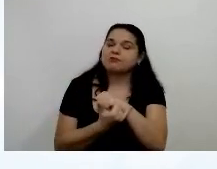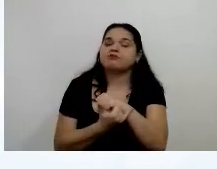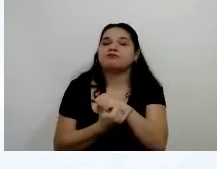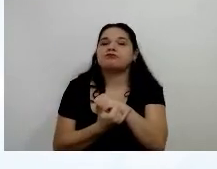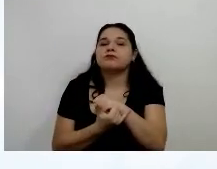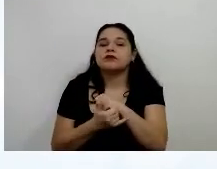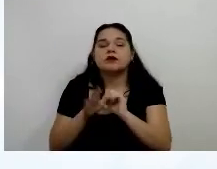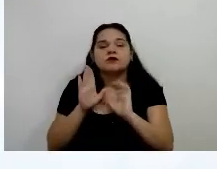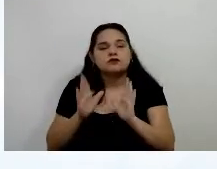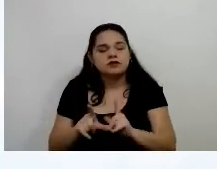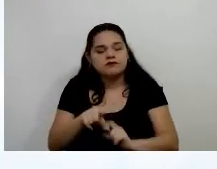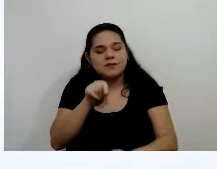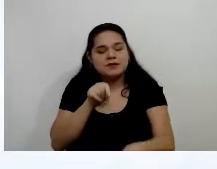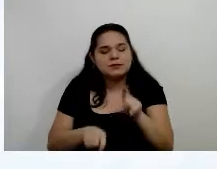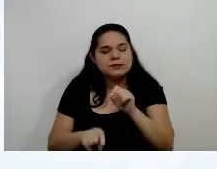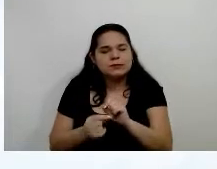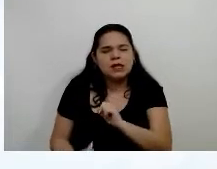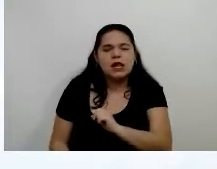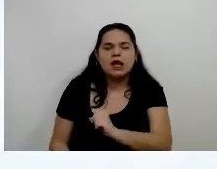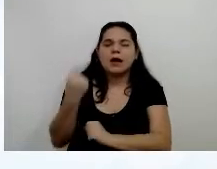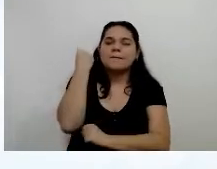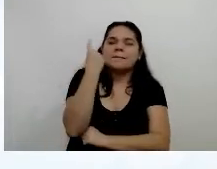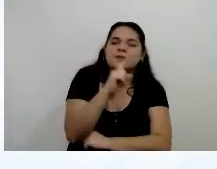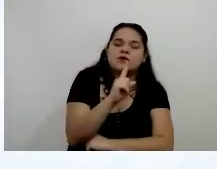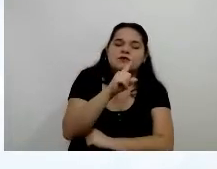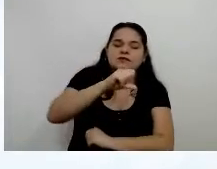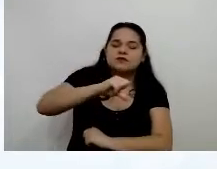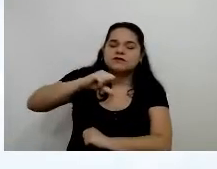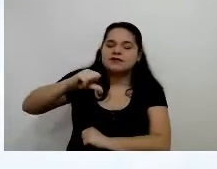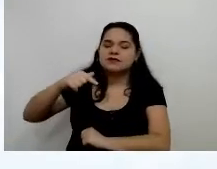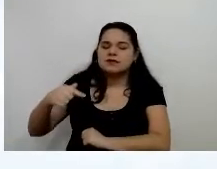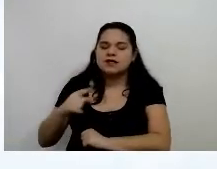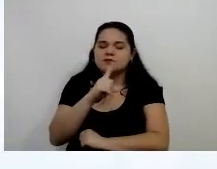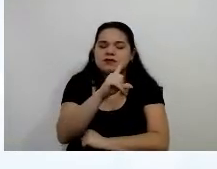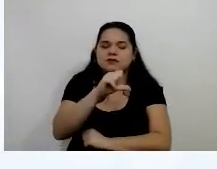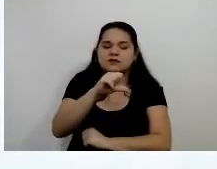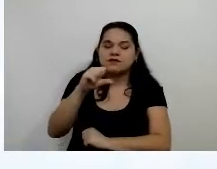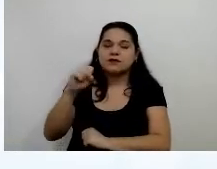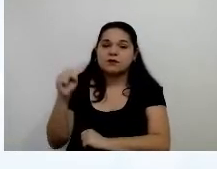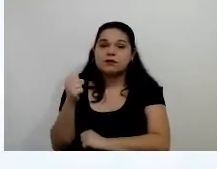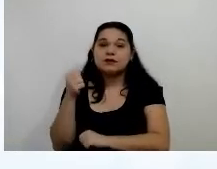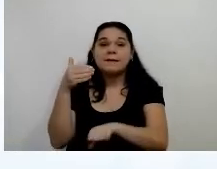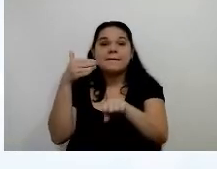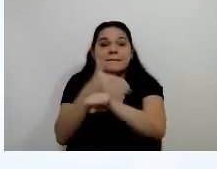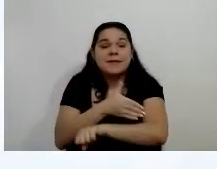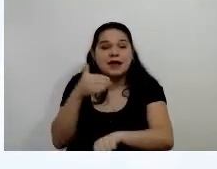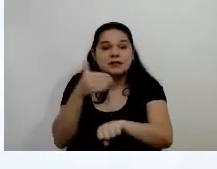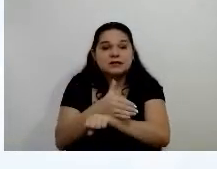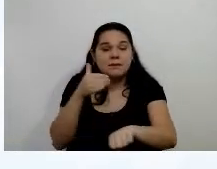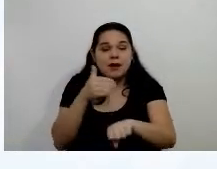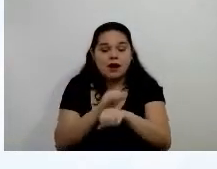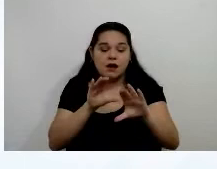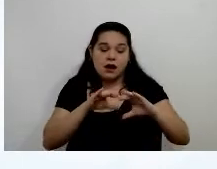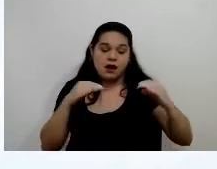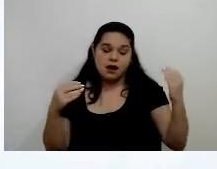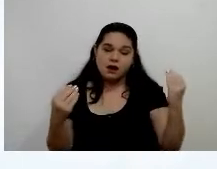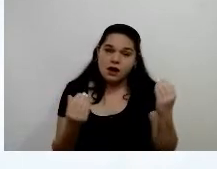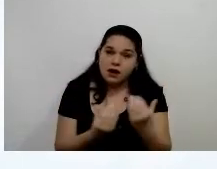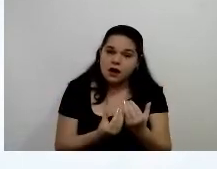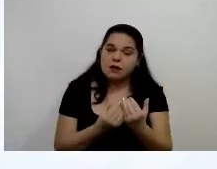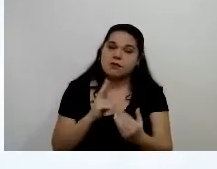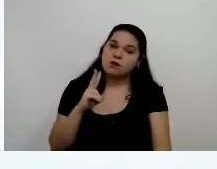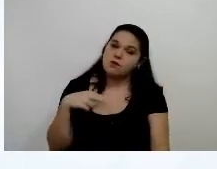em 1997, 98, em participar da Câmara Municipal com o